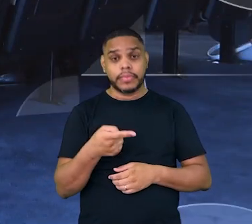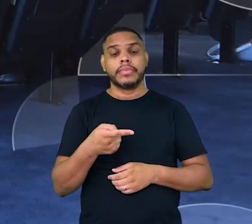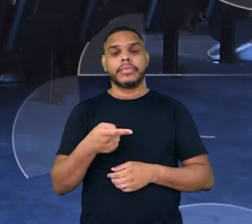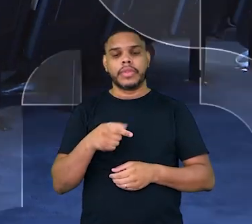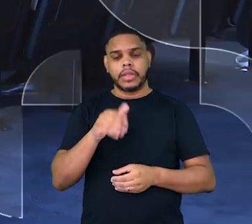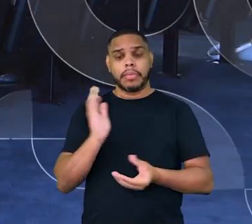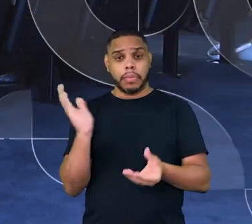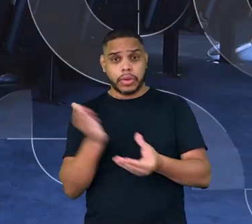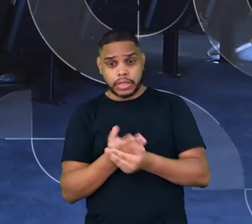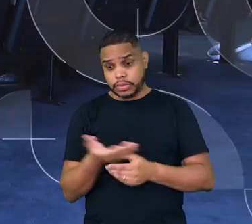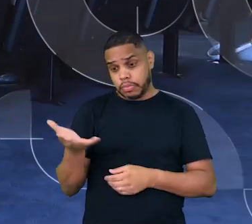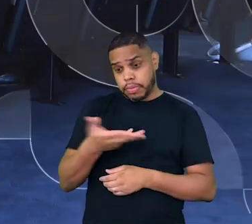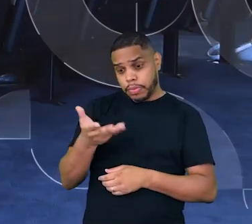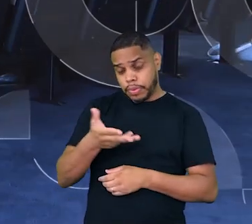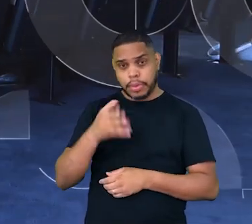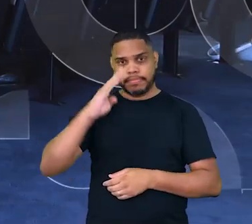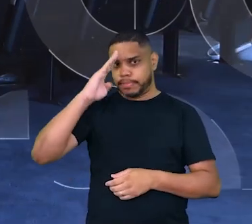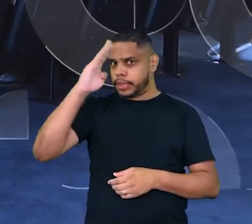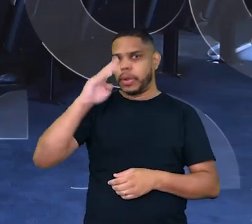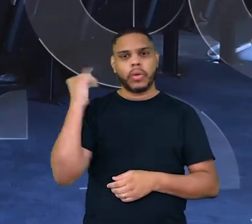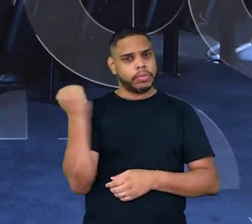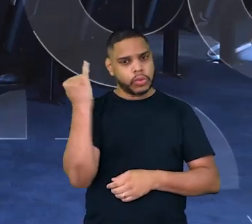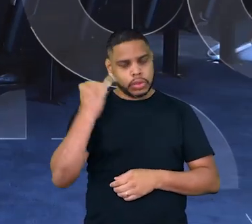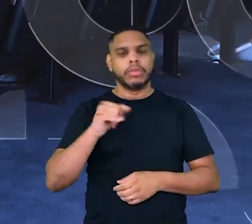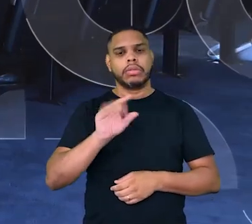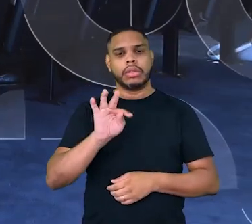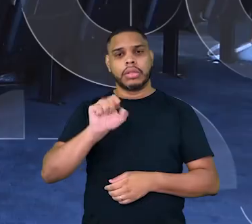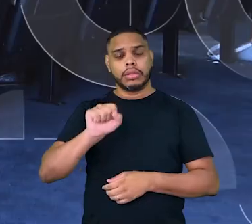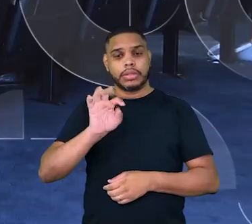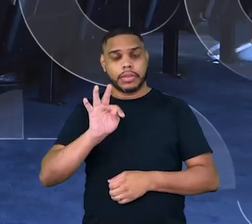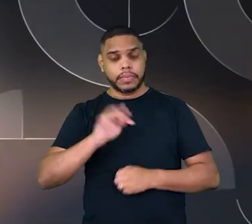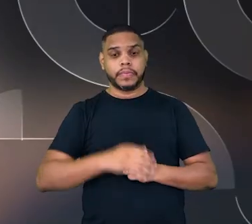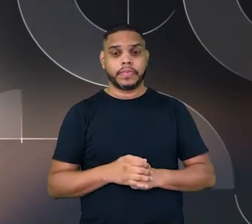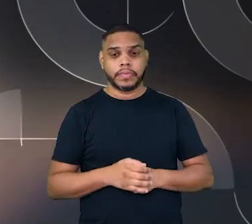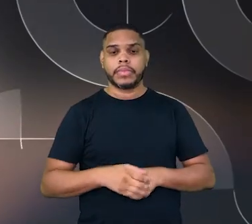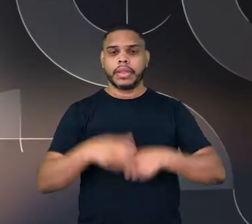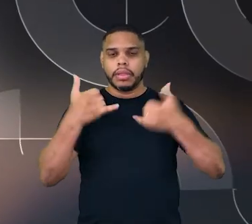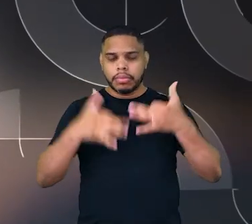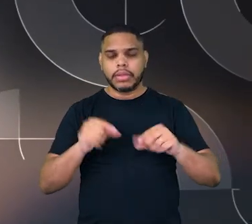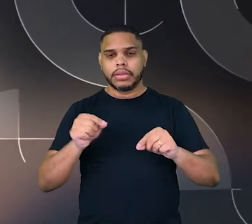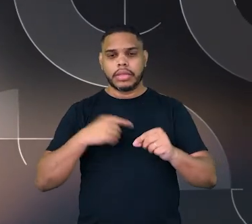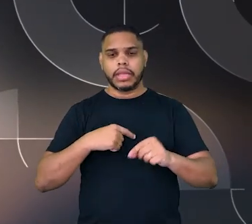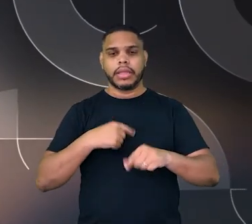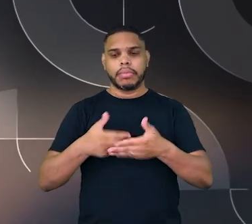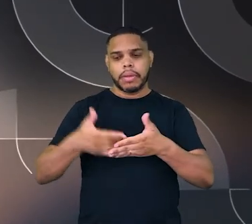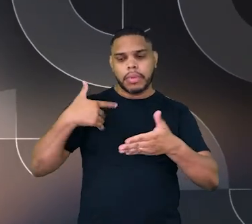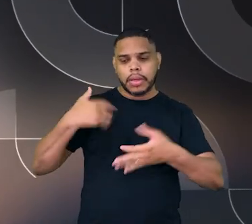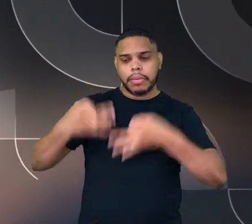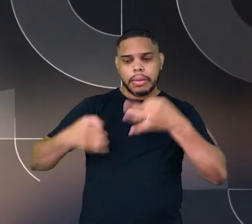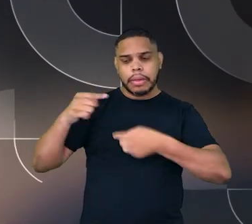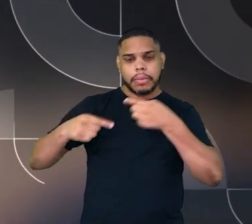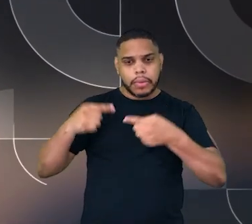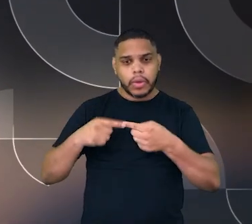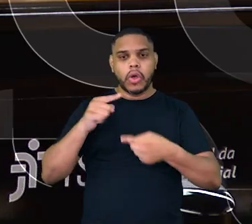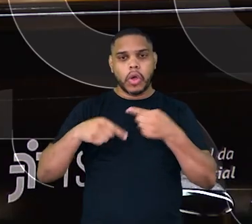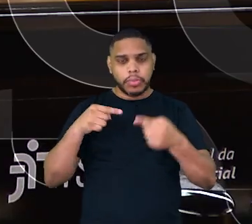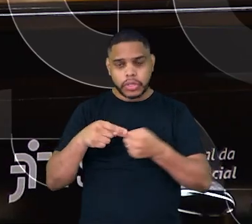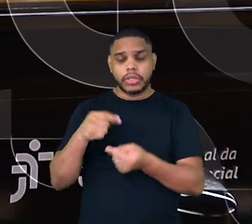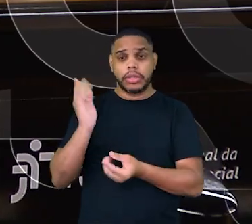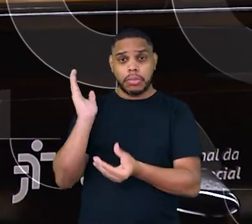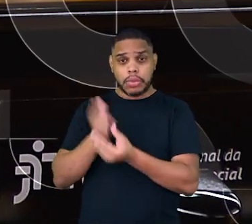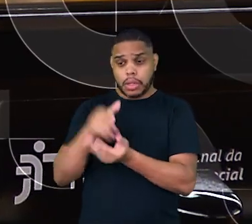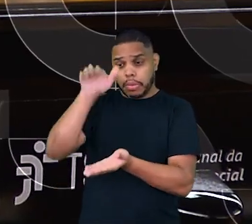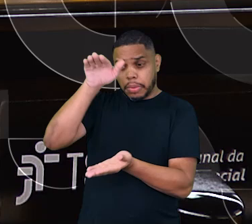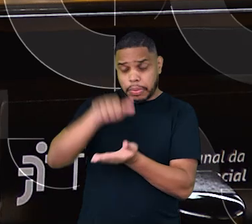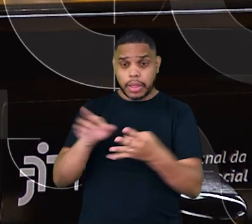acelerar a conclusão de processos é prioridade para o Tribunal Superior do Trabalho. Com o estabelecimento de precedentes, o objetivo é reduzir o número